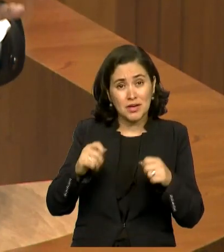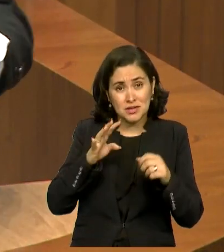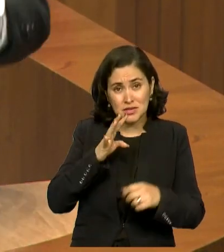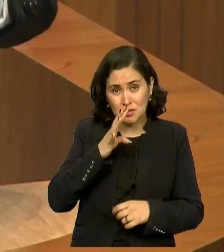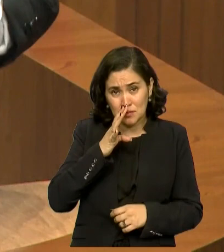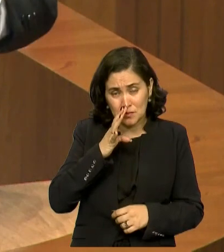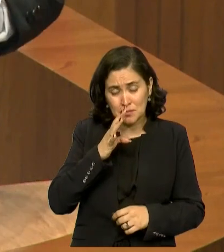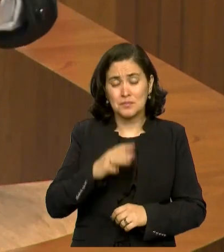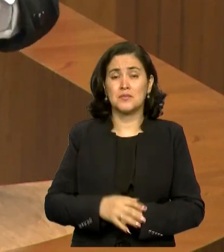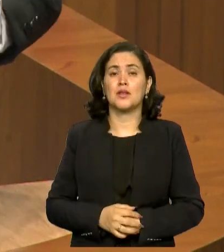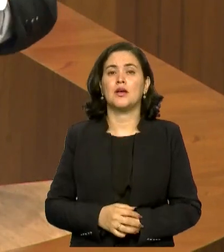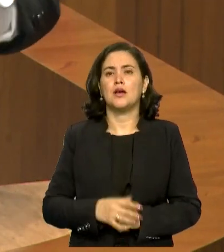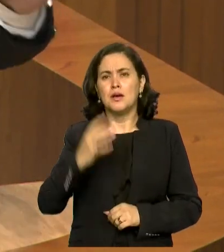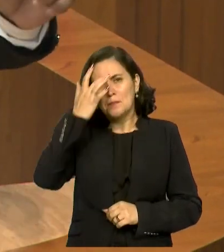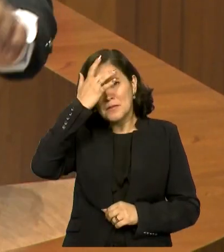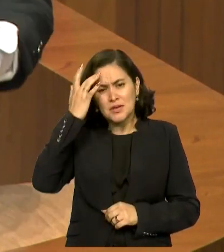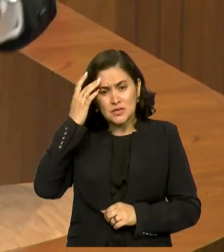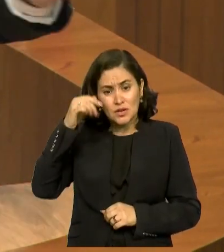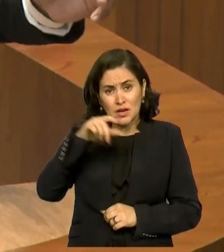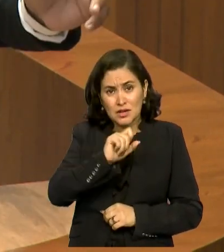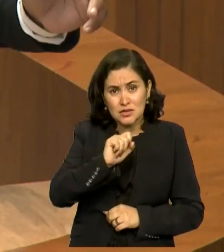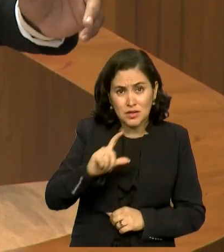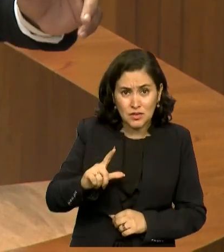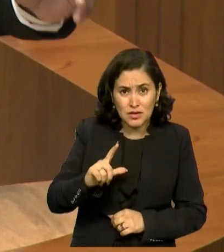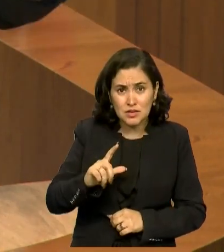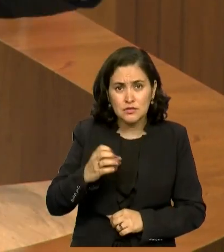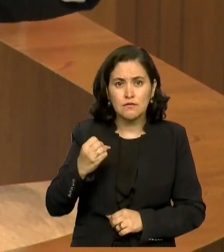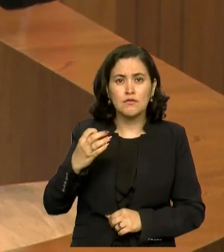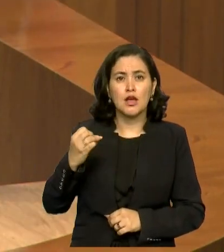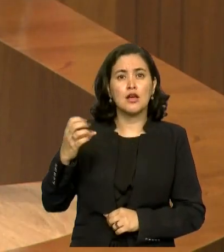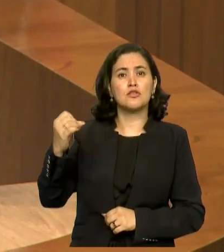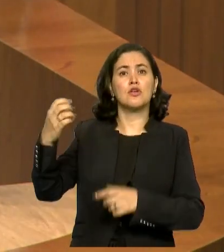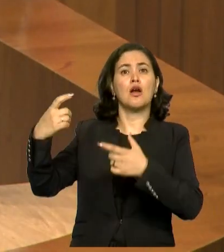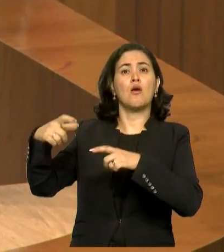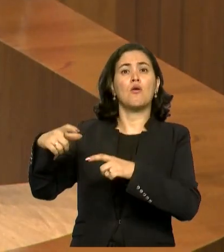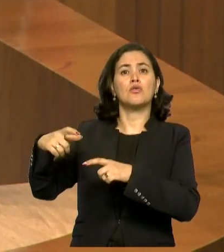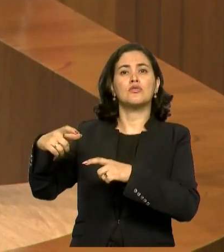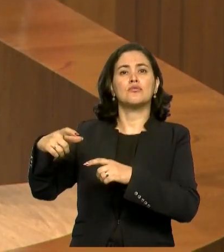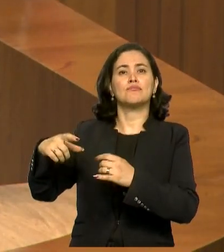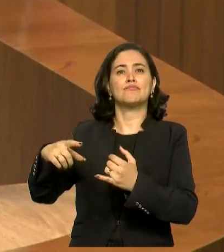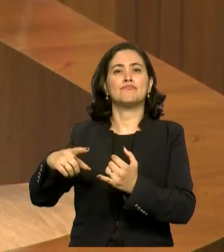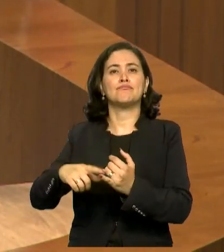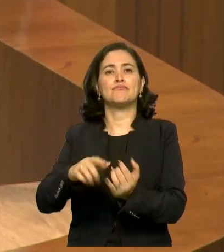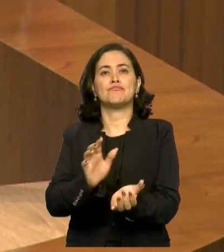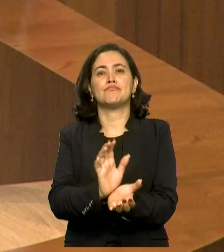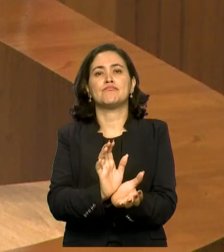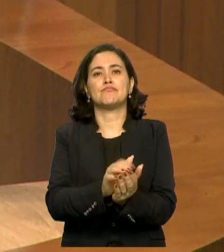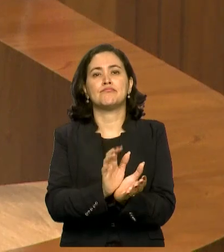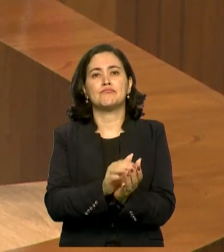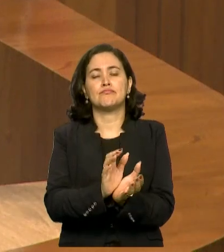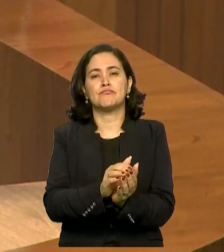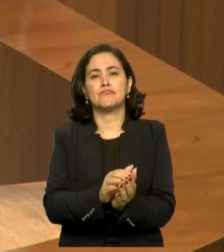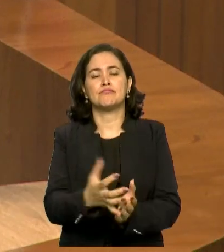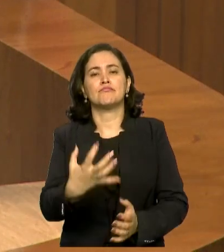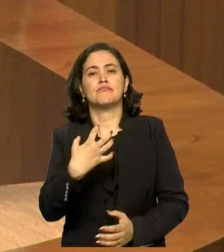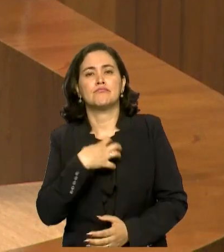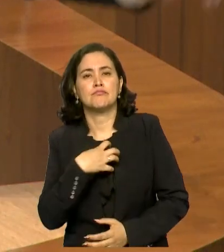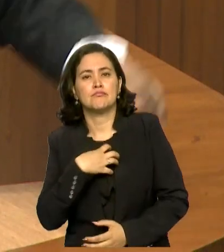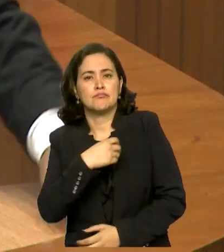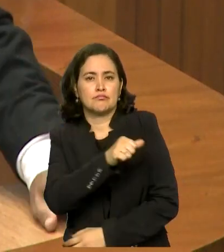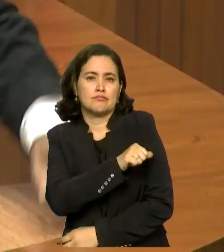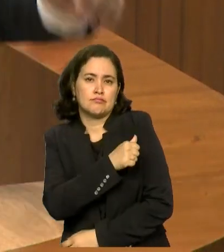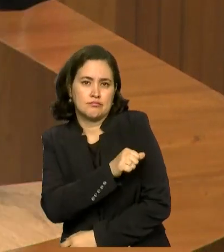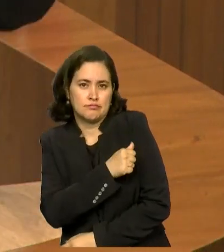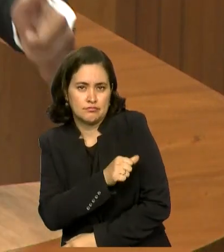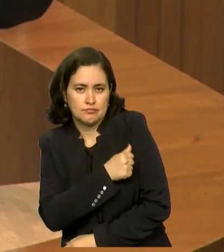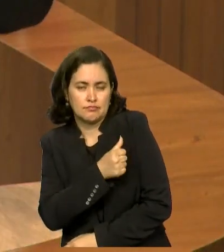muitos dovicenses, estão se deslocando para Recife, Salvador, Rio de Janeiro para participar do carnaval. Porque as atrações já foram definidas